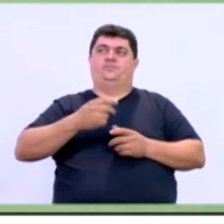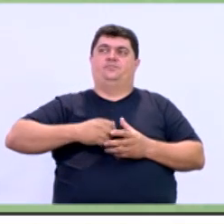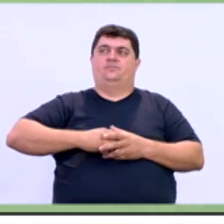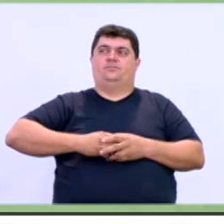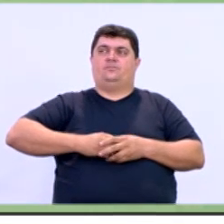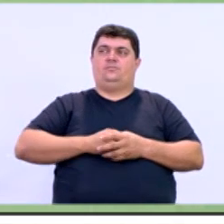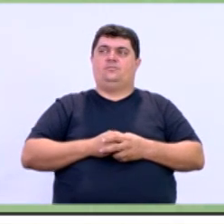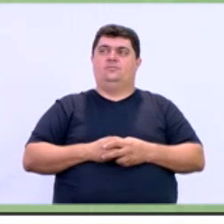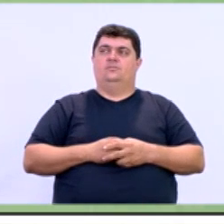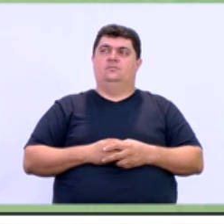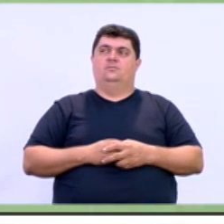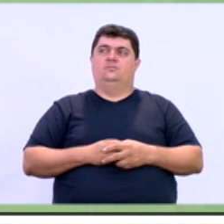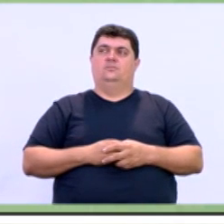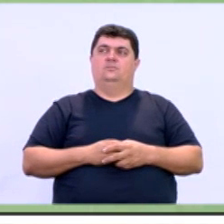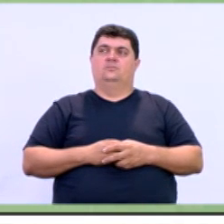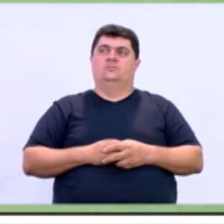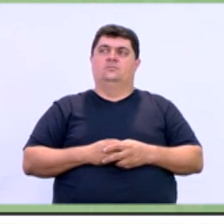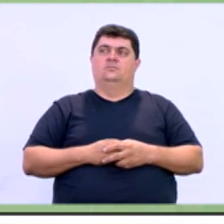ela vai ter que